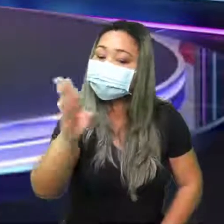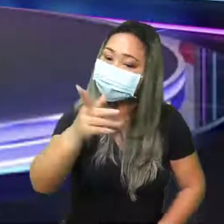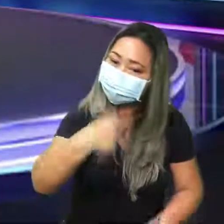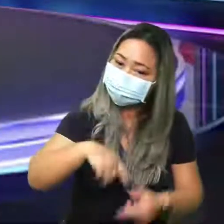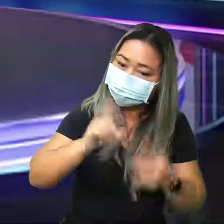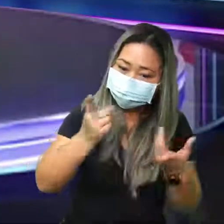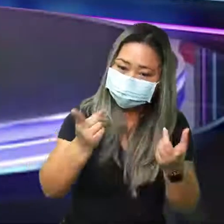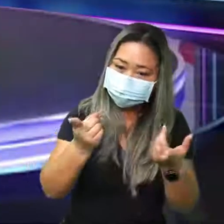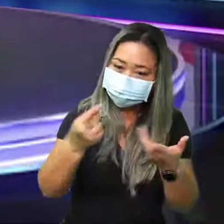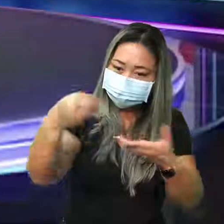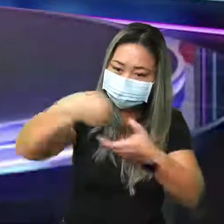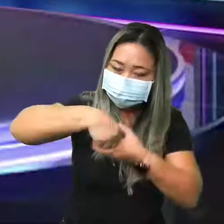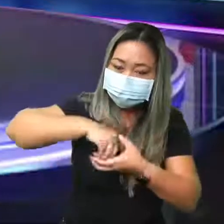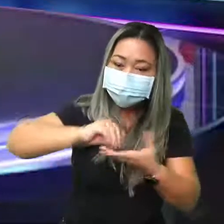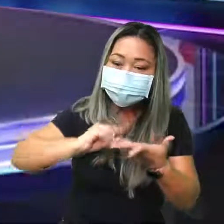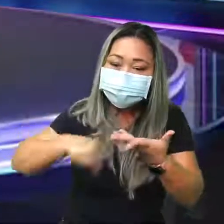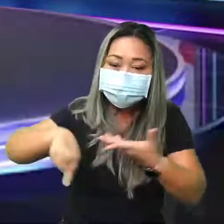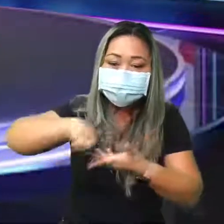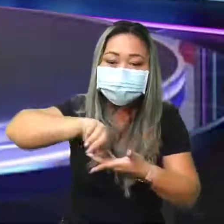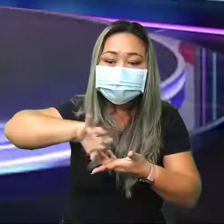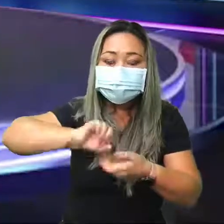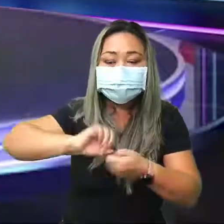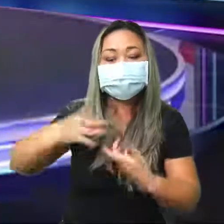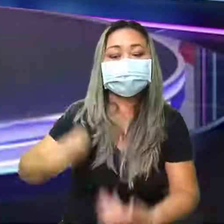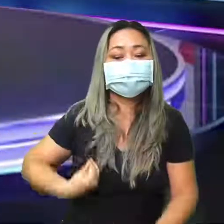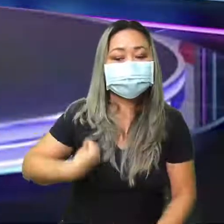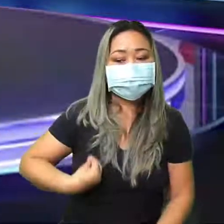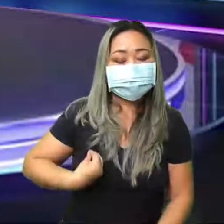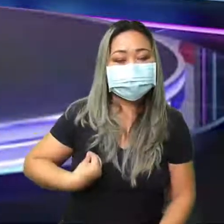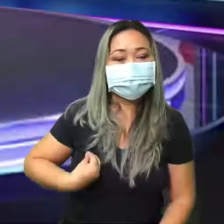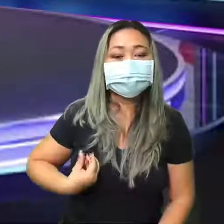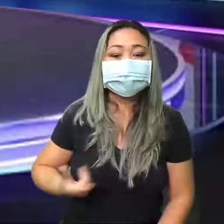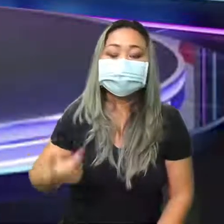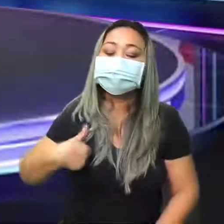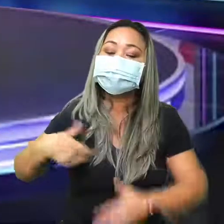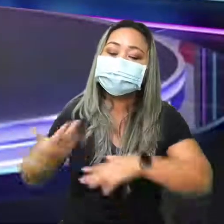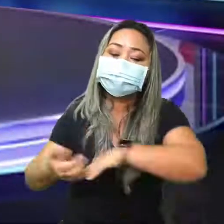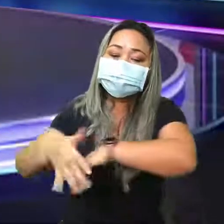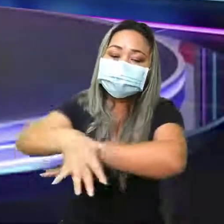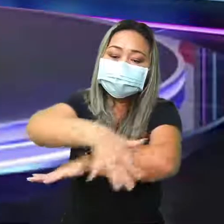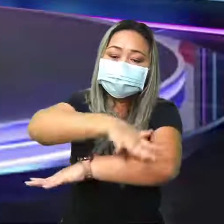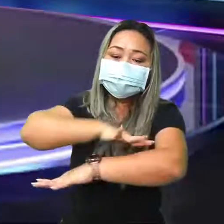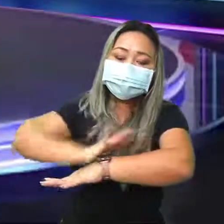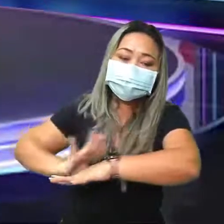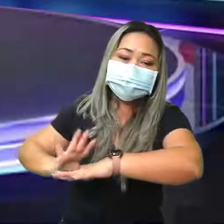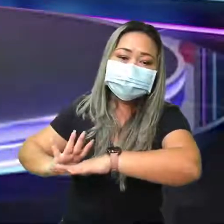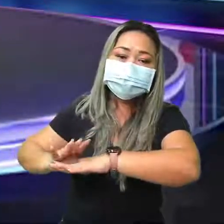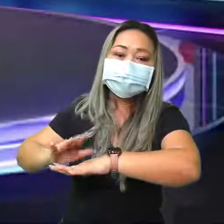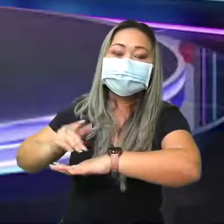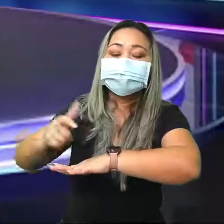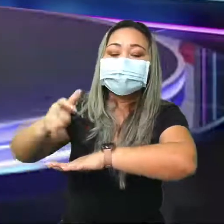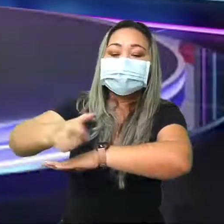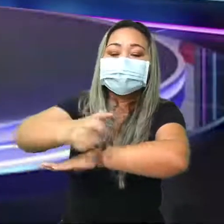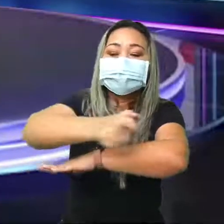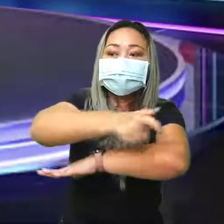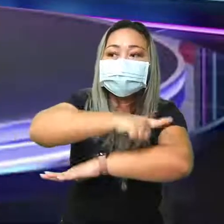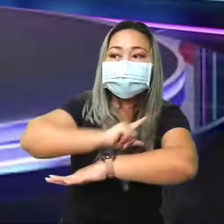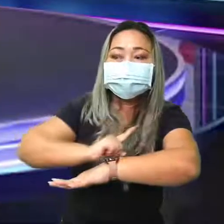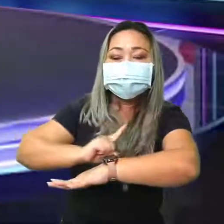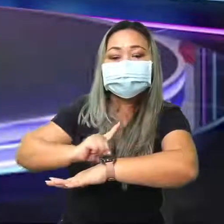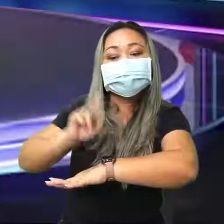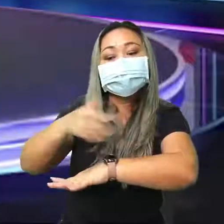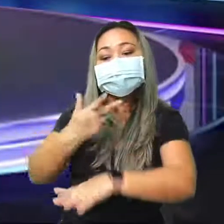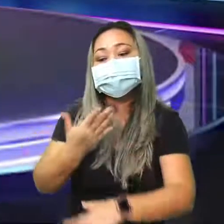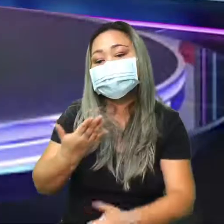bióticos, a gente sabe que são todas as formas de seres vivos inseridos. E nesses ecossistemas, você vai ter ali aqueles hábitats. E aí, a gente na